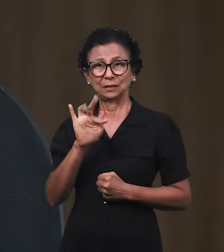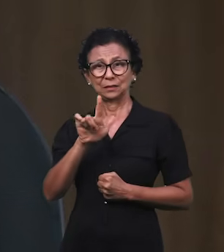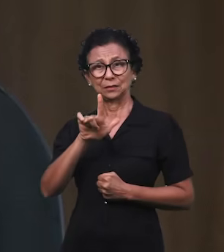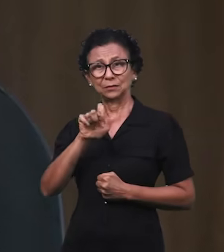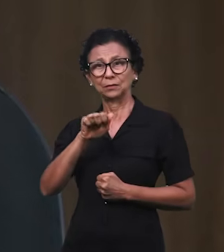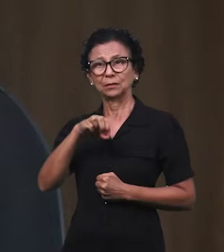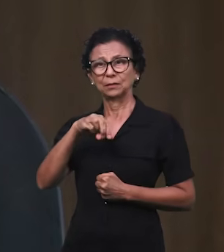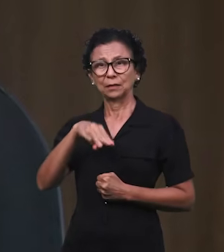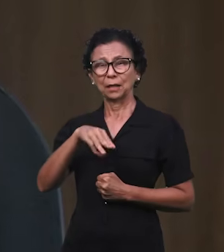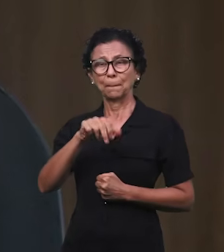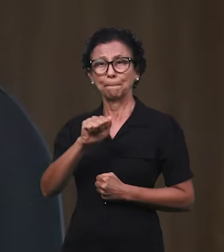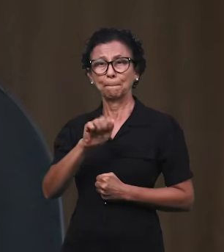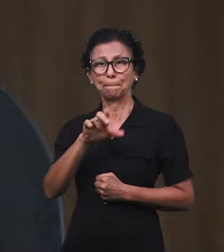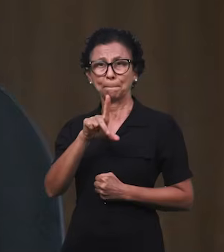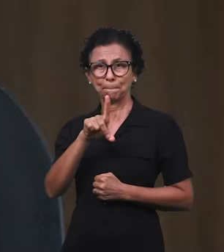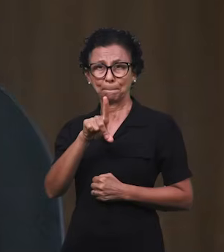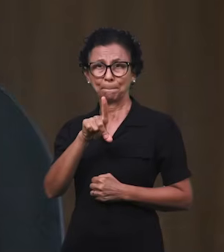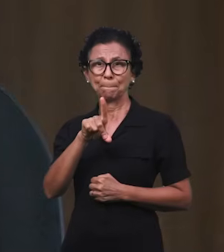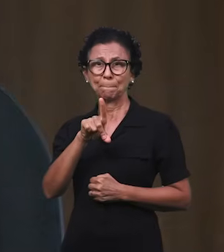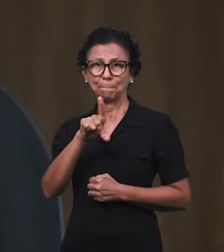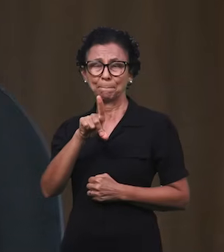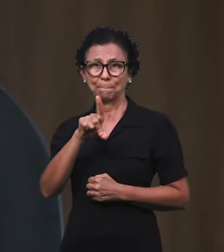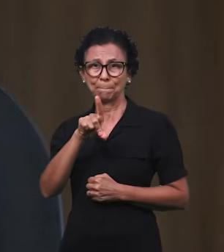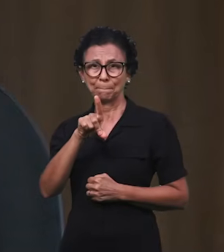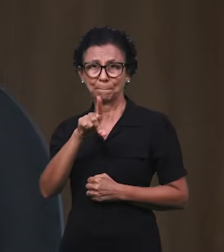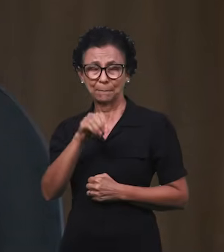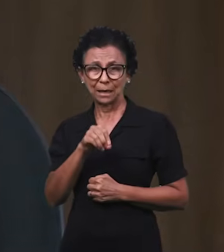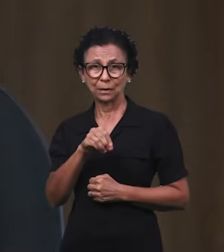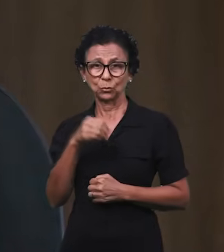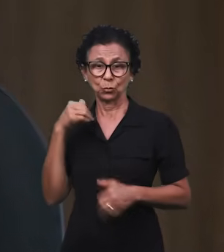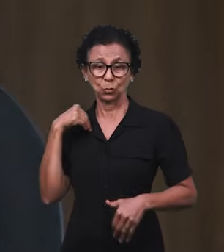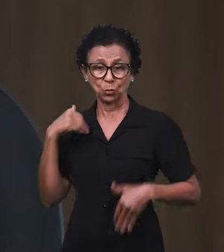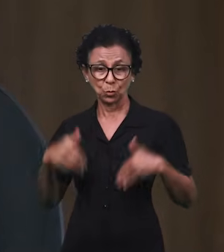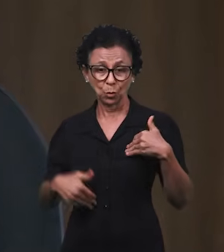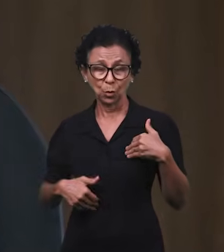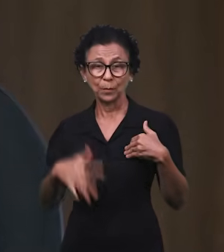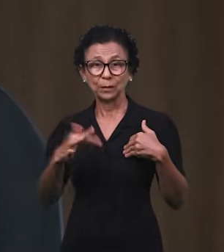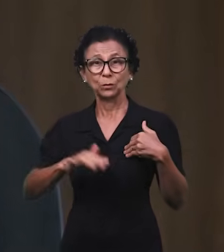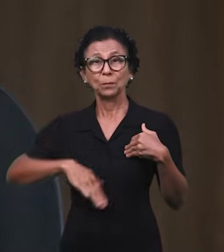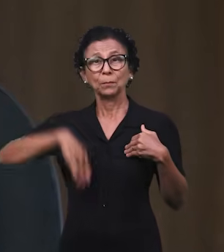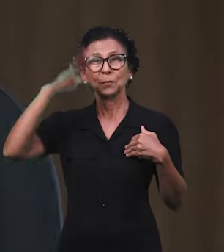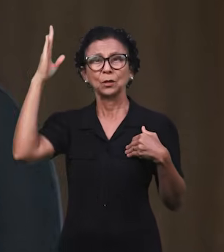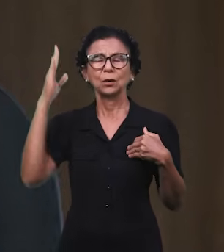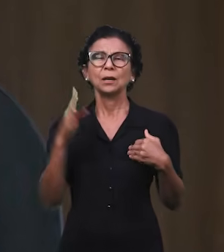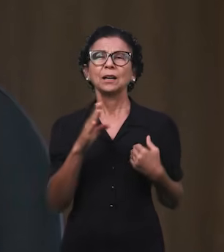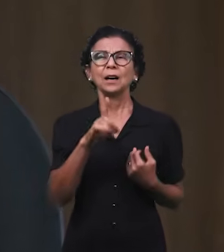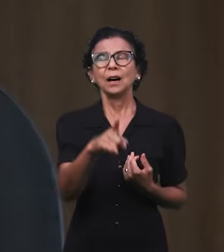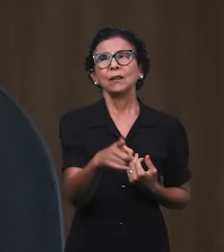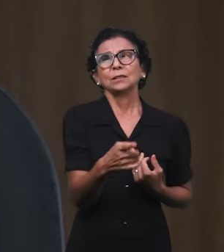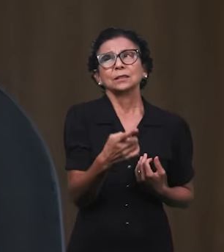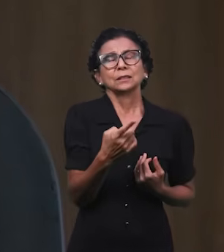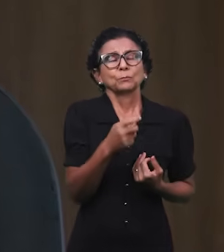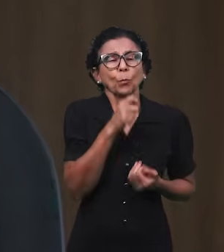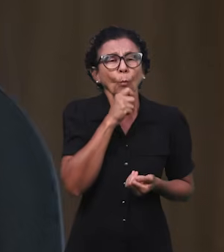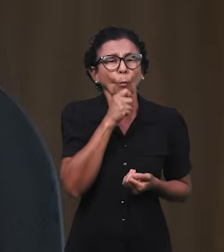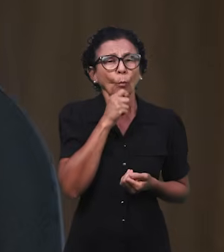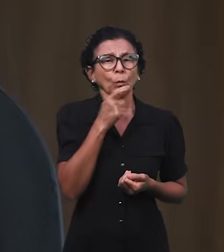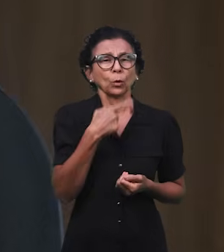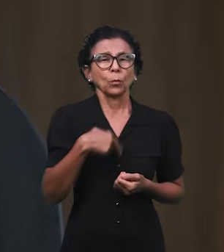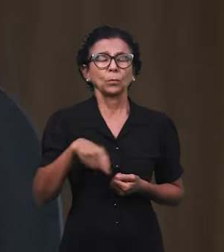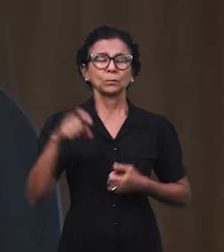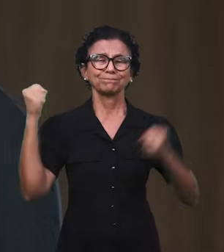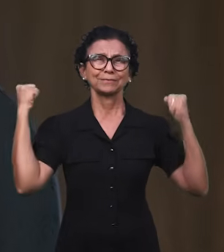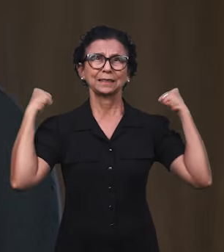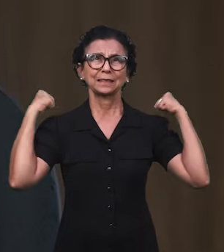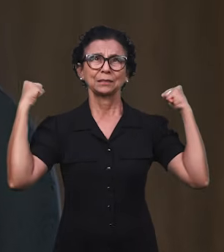aumentam. Então, e a questão também da atividade física. Se você não tem como ir a uma academia, se você não tem como praticar